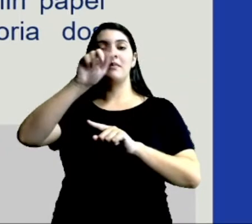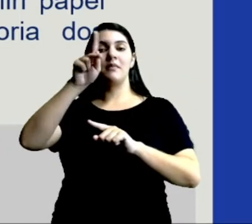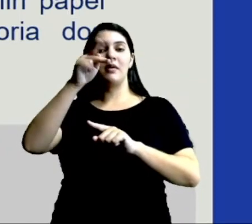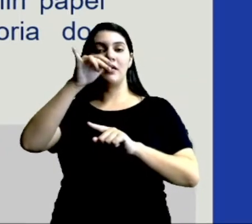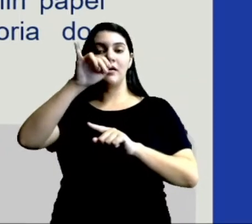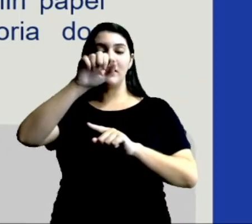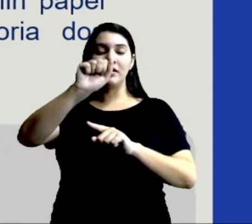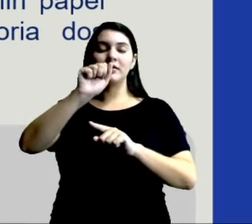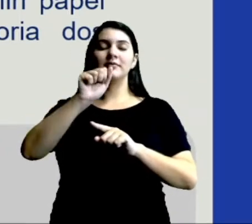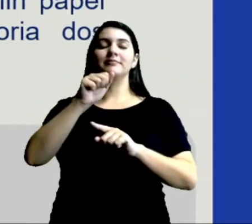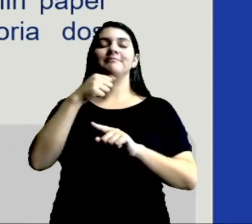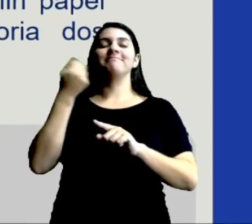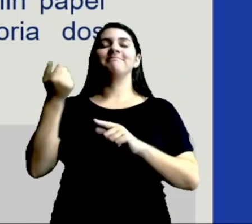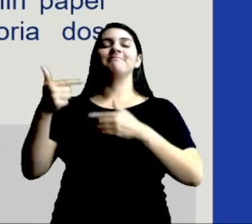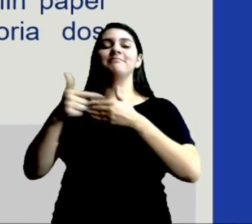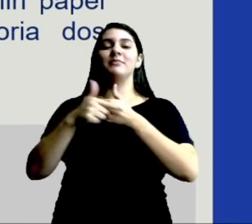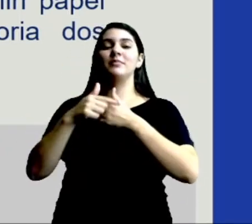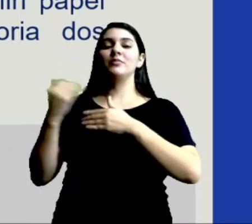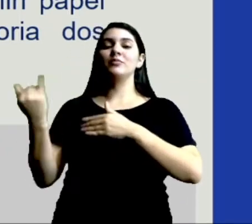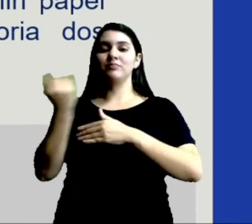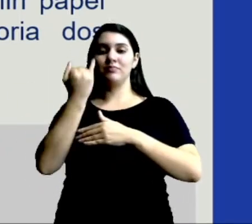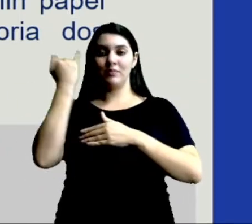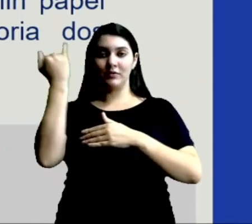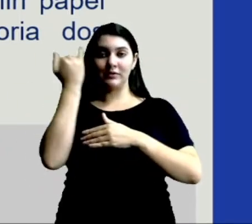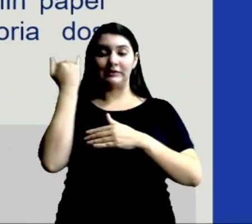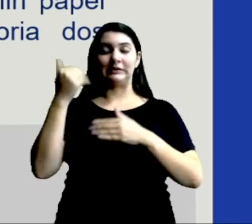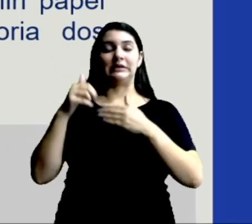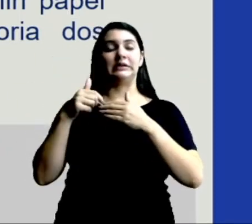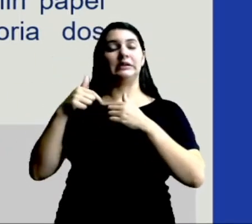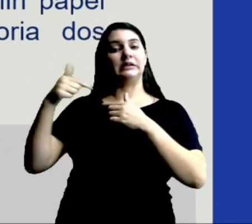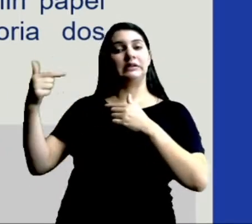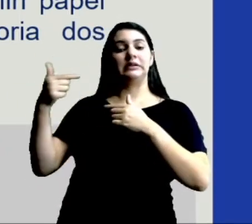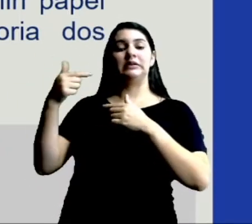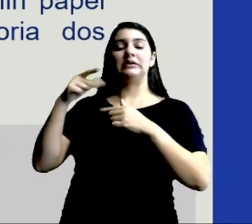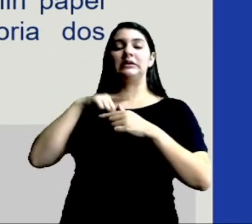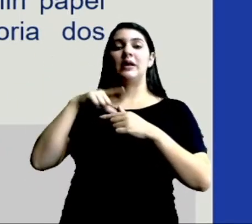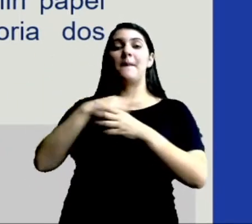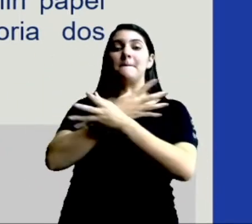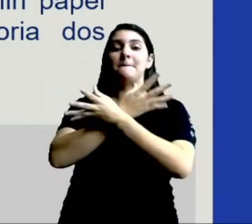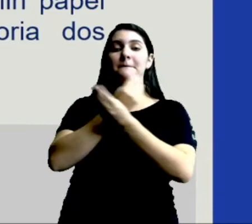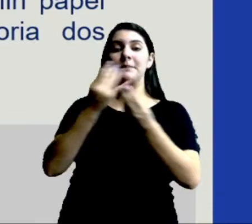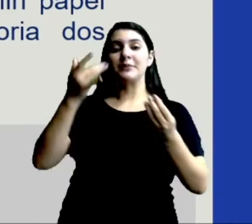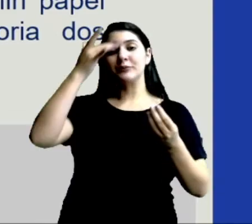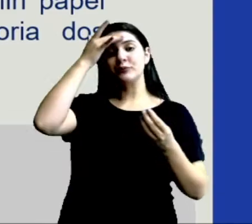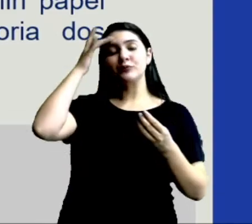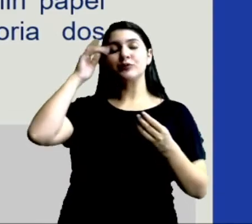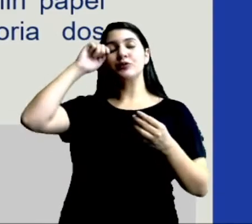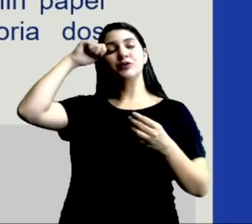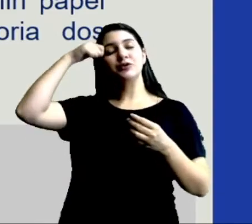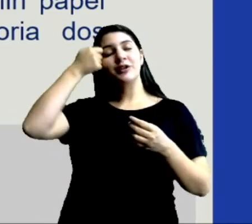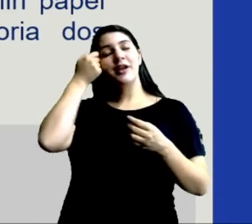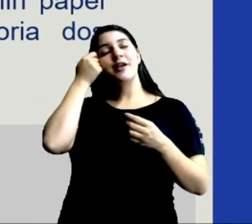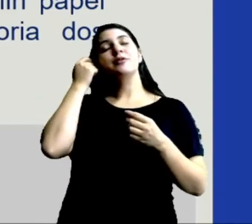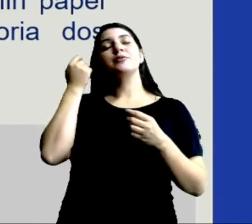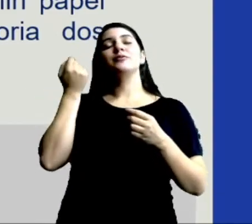fundamental nessa movimentação. De lá partiu a maioria dos africanos escravizados no Brasil.